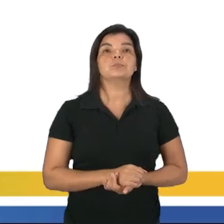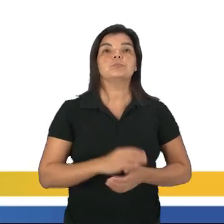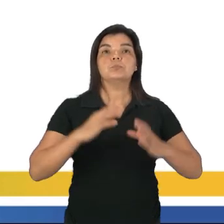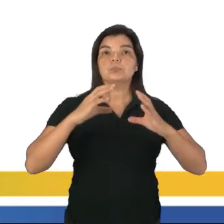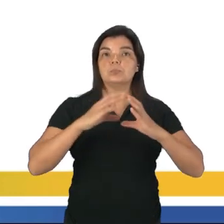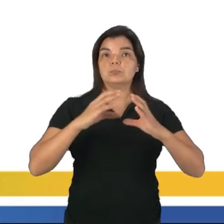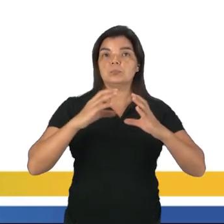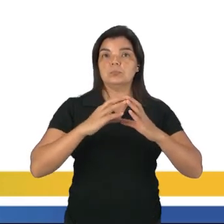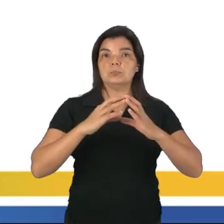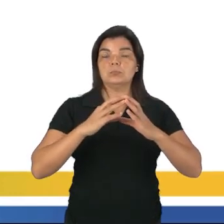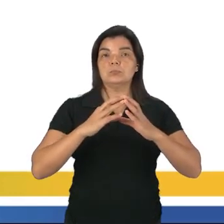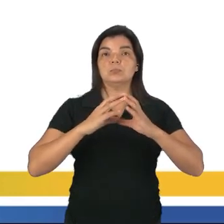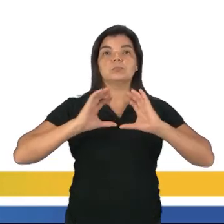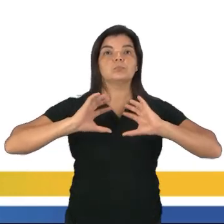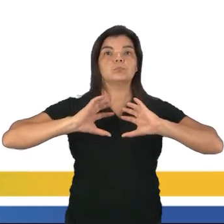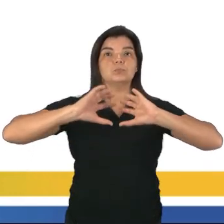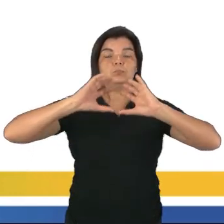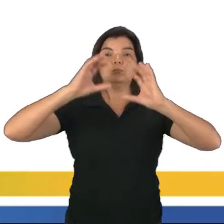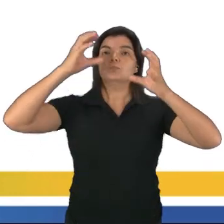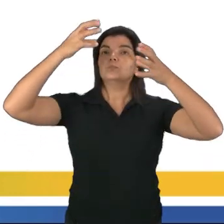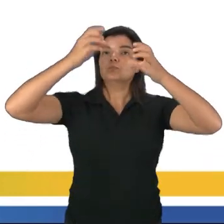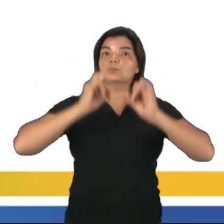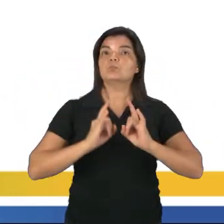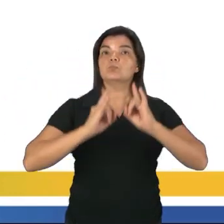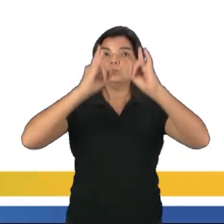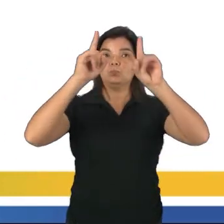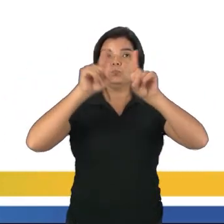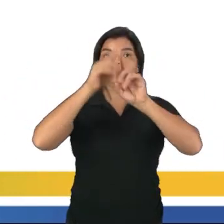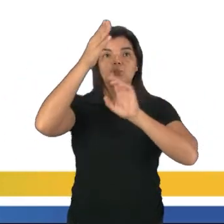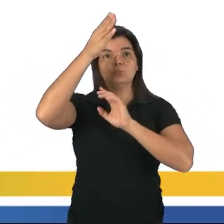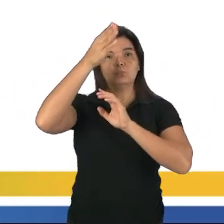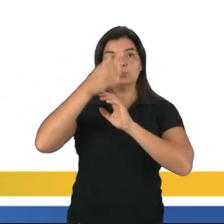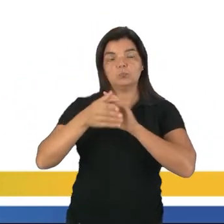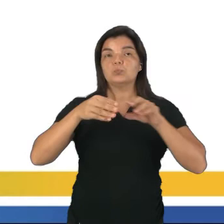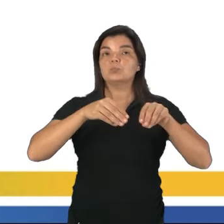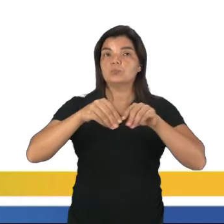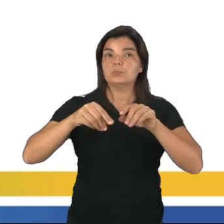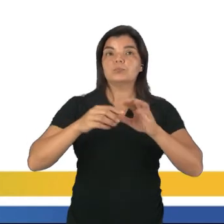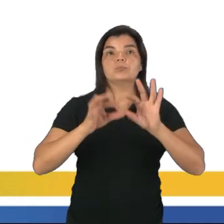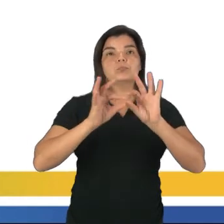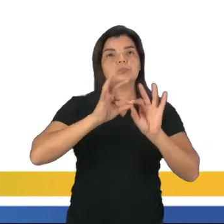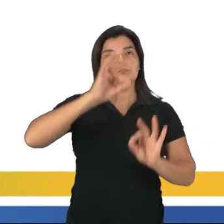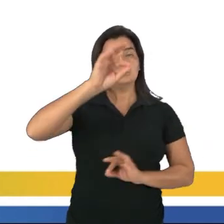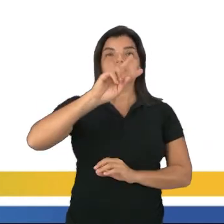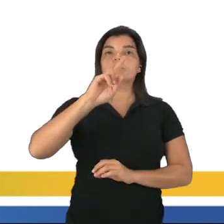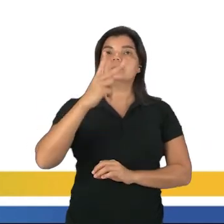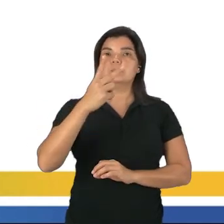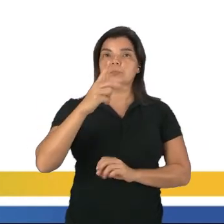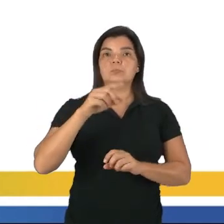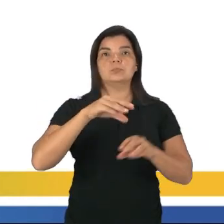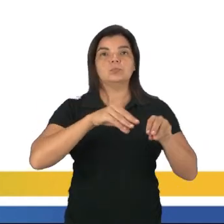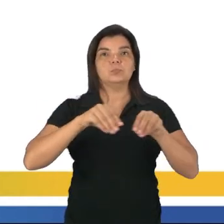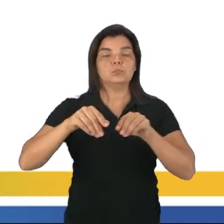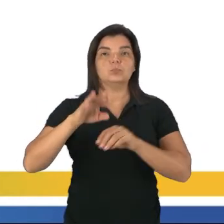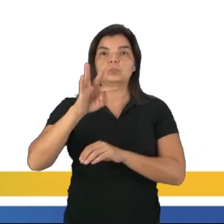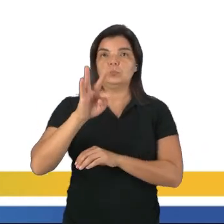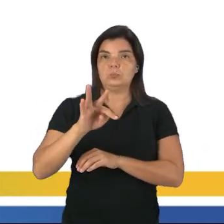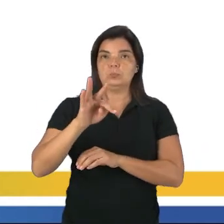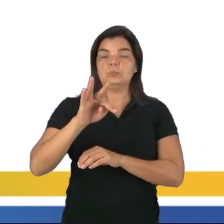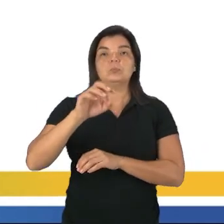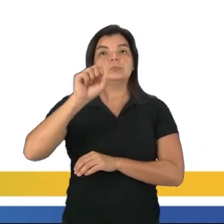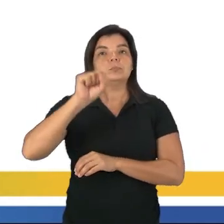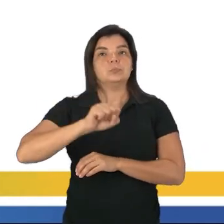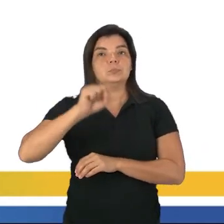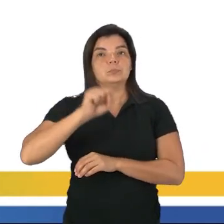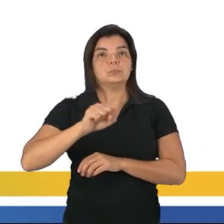assim: uma bola é largada do alto de um edifício e cai em direção ao solo. Sua altura h em relação ao solo,